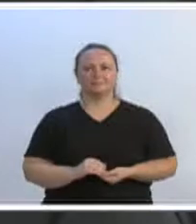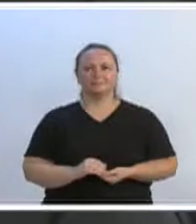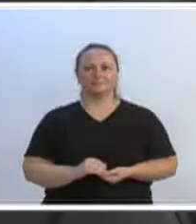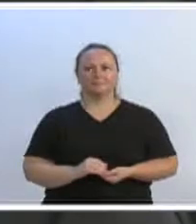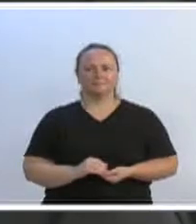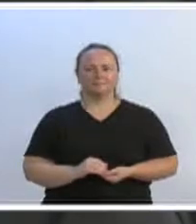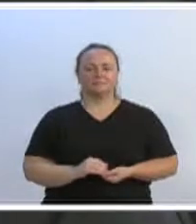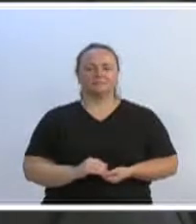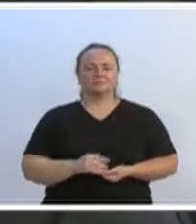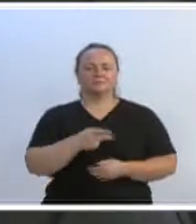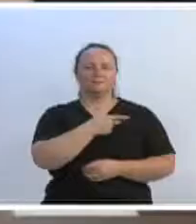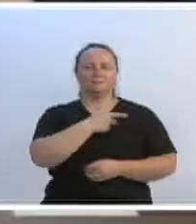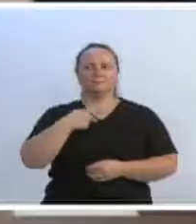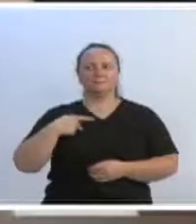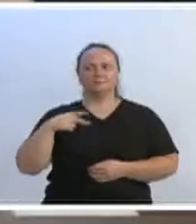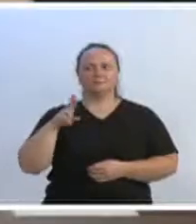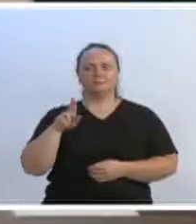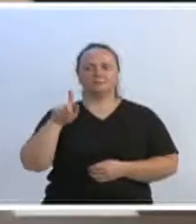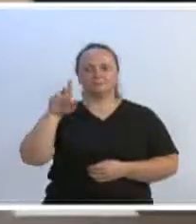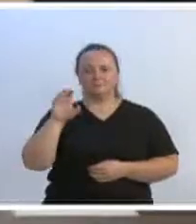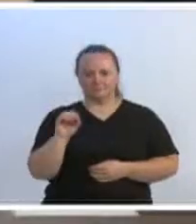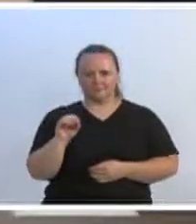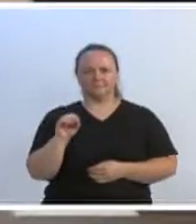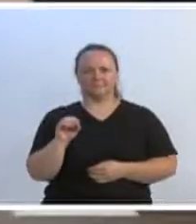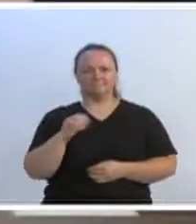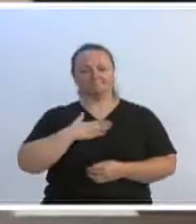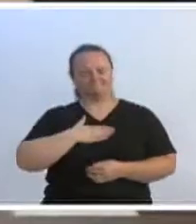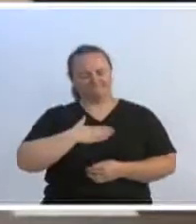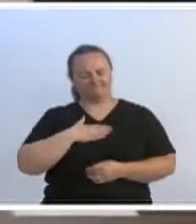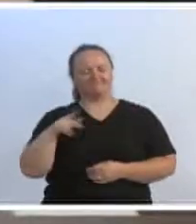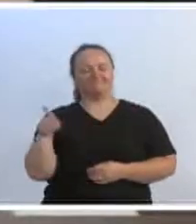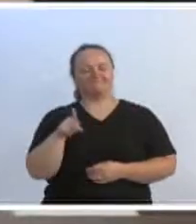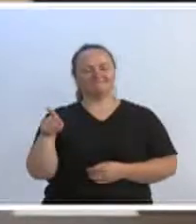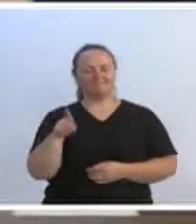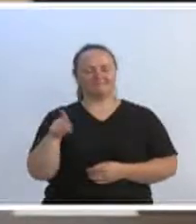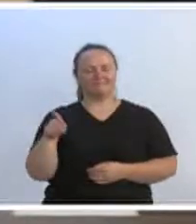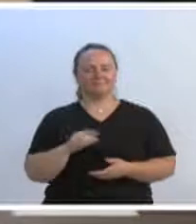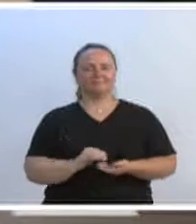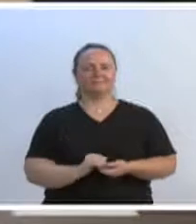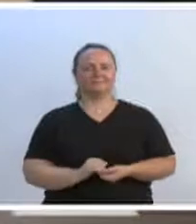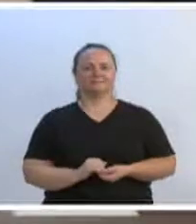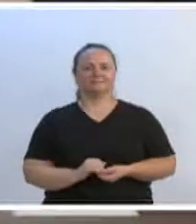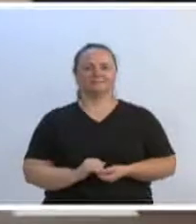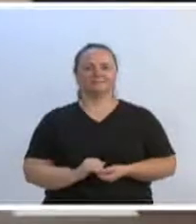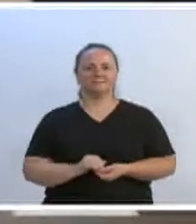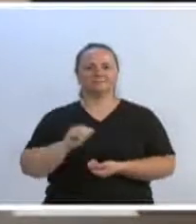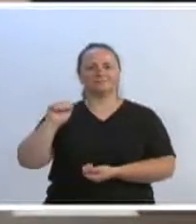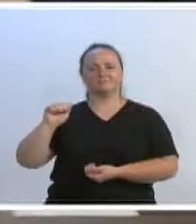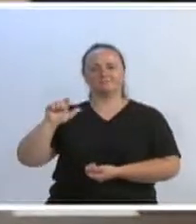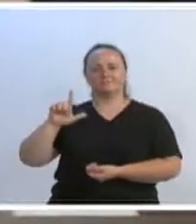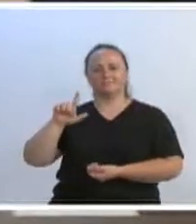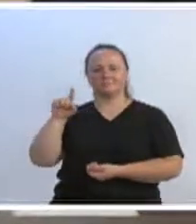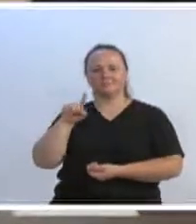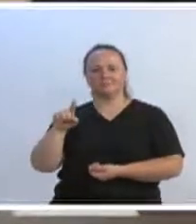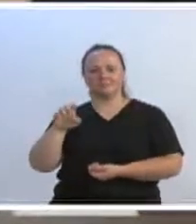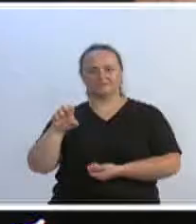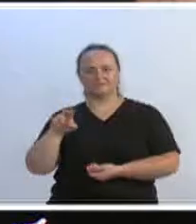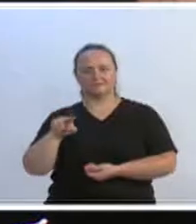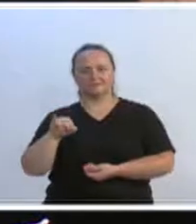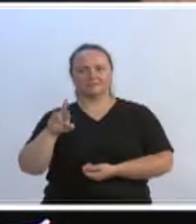Luterana Centro. Dirceu Bombonati, jornalista, colaborador da revista e da Fundação